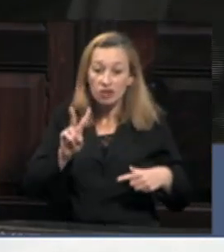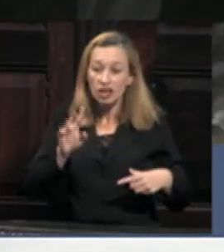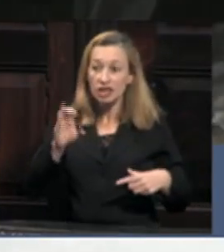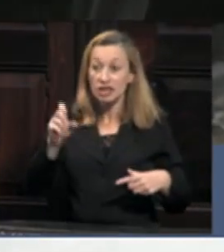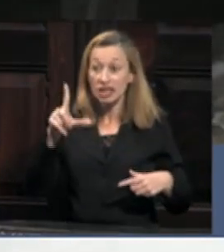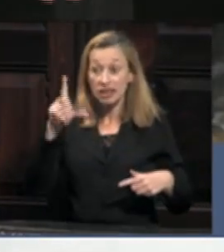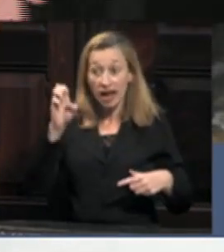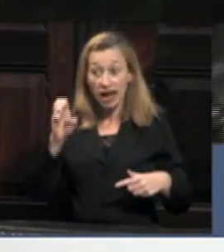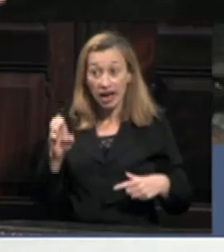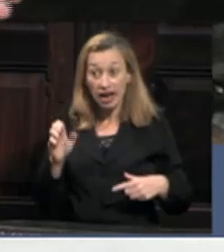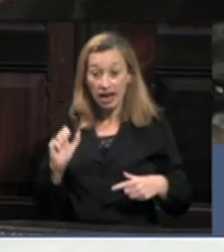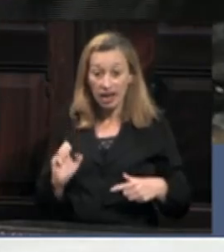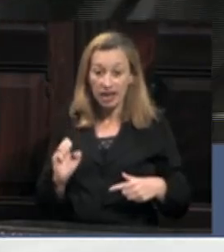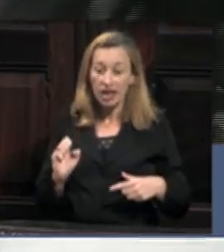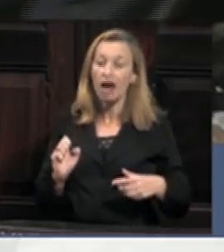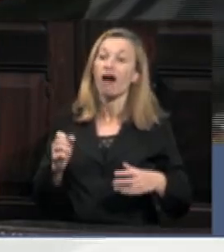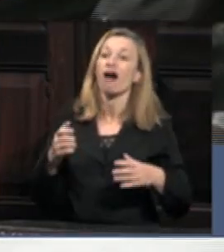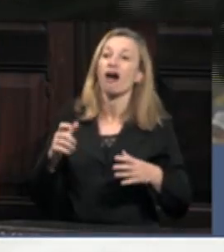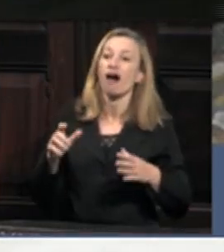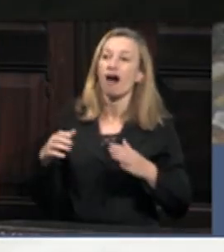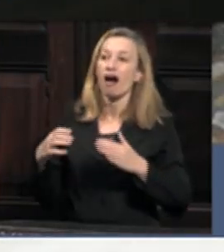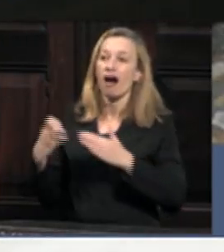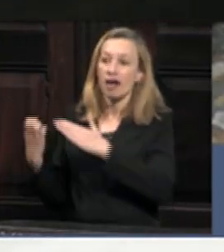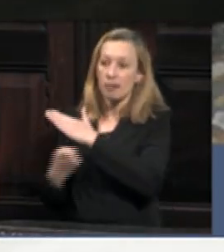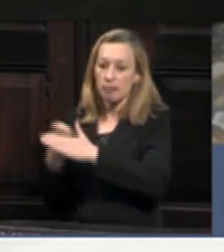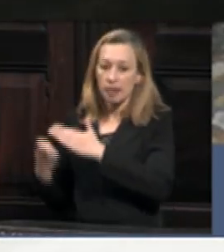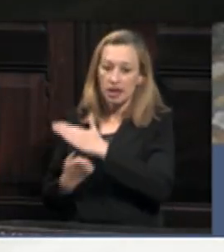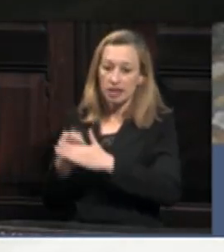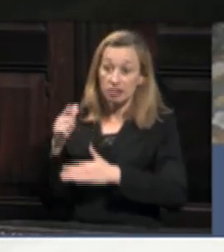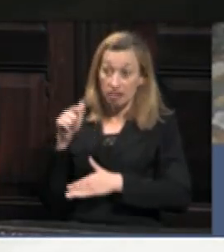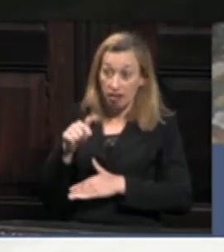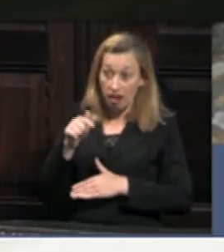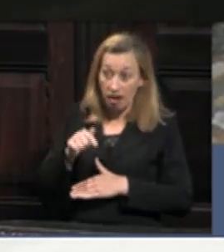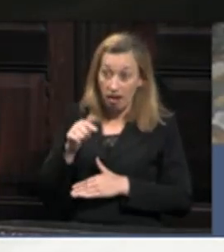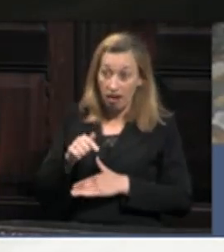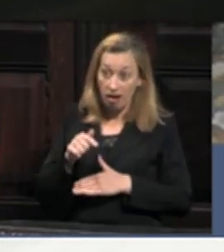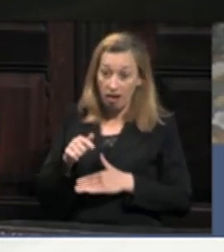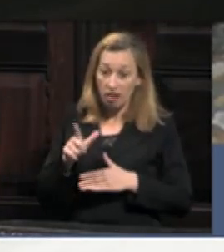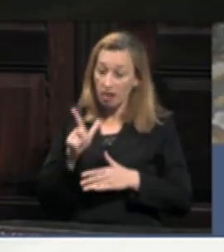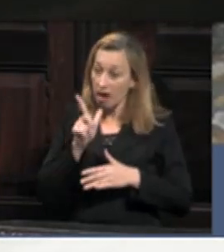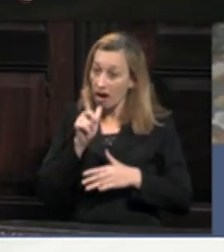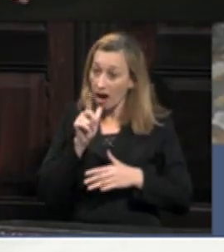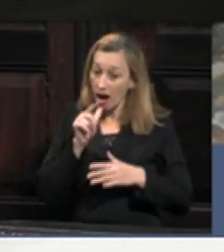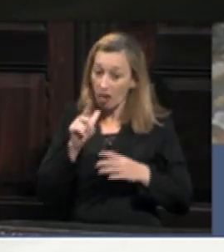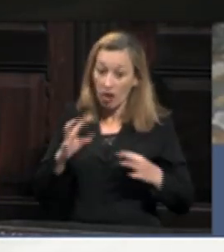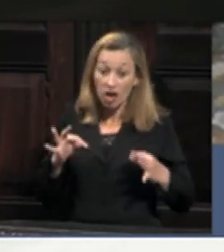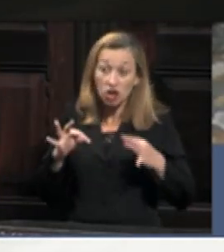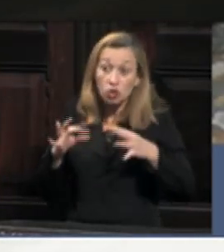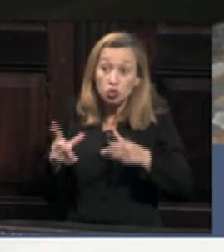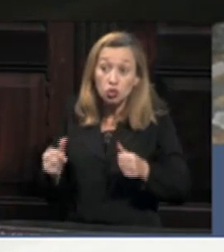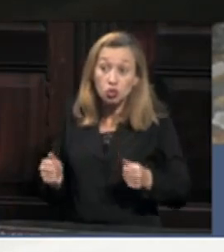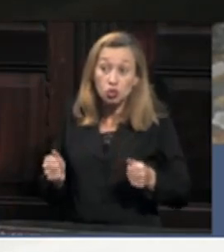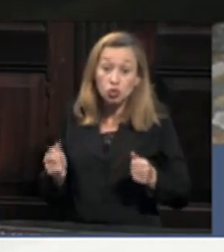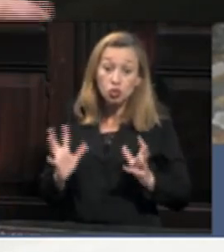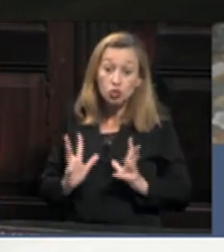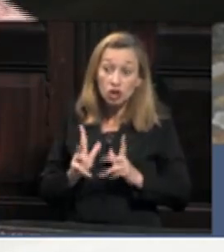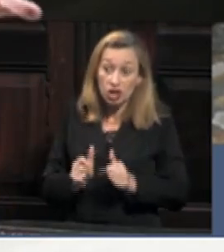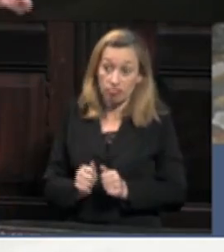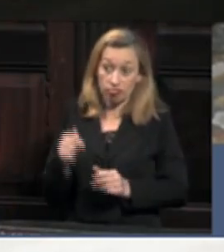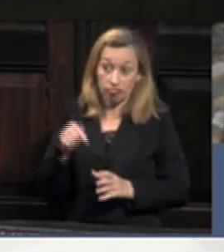pavimentado. É praticamente impossível. Impermeabilizado. Né? Tudo pavimentado, por via de consequência, permeabilizado. Então, sempre que